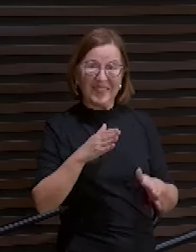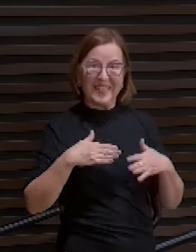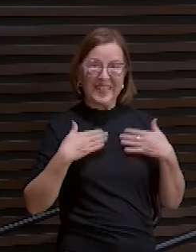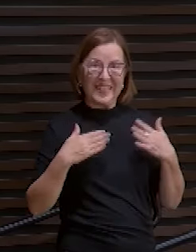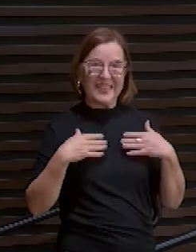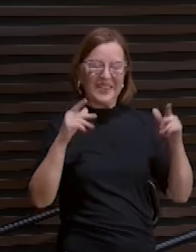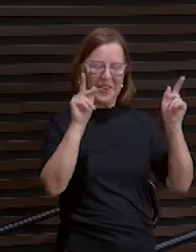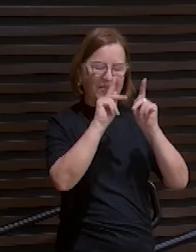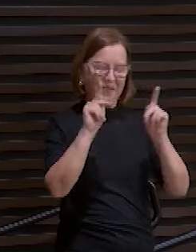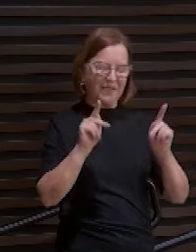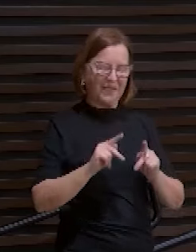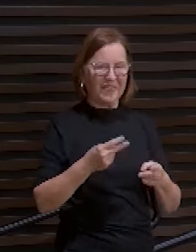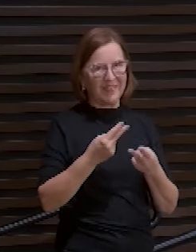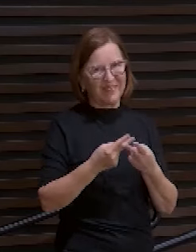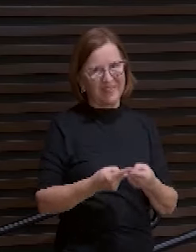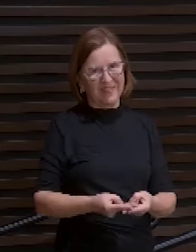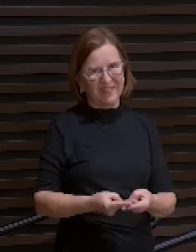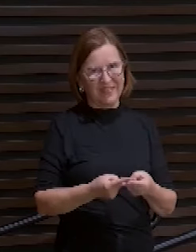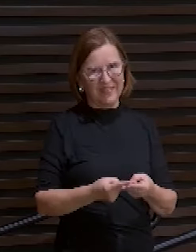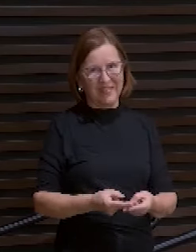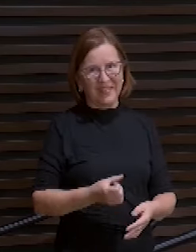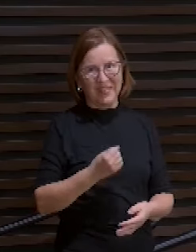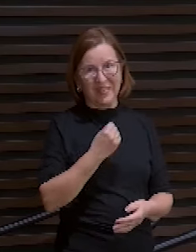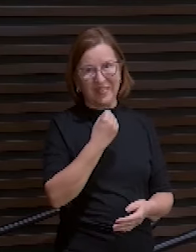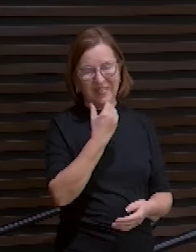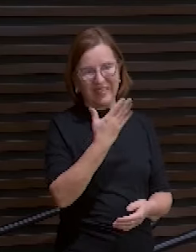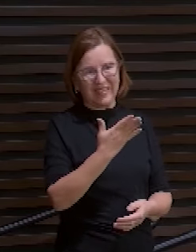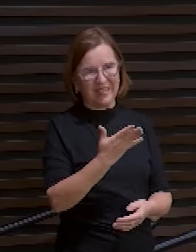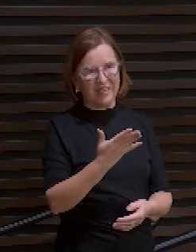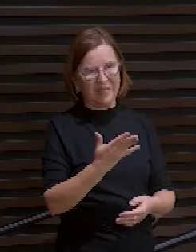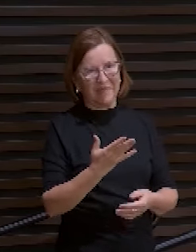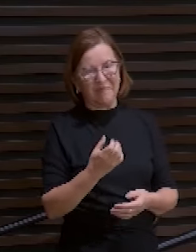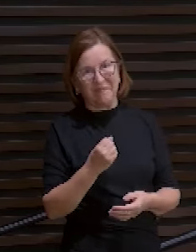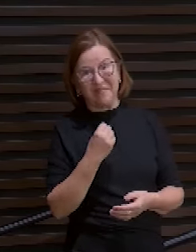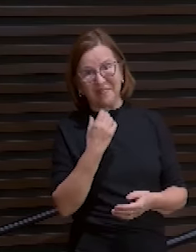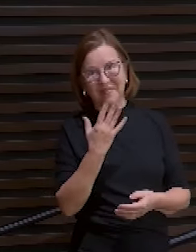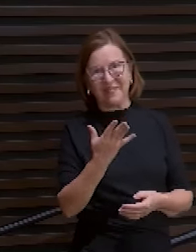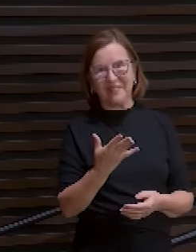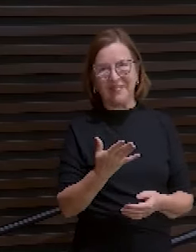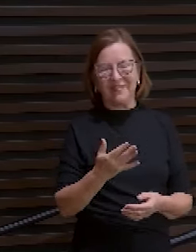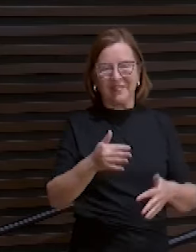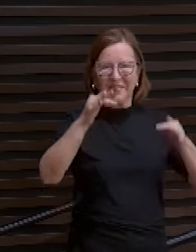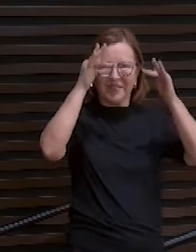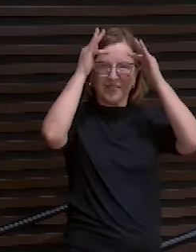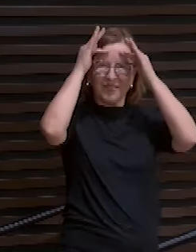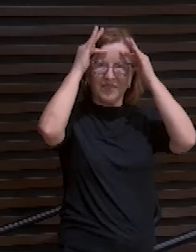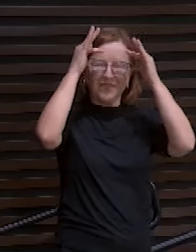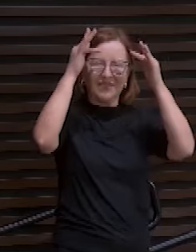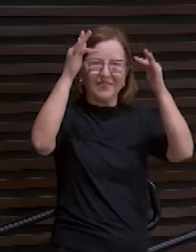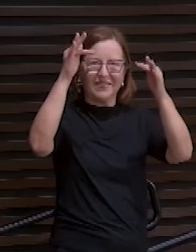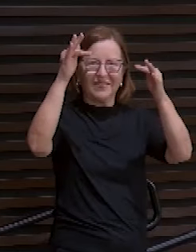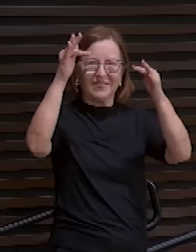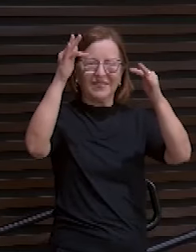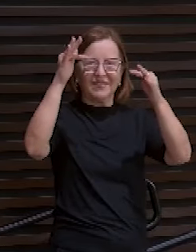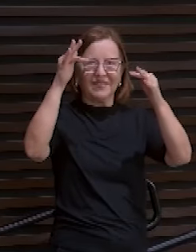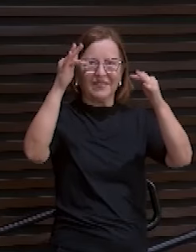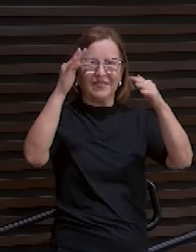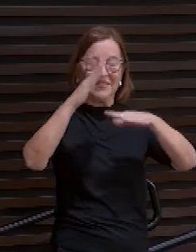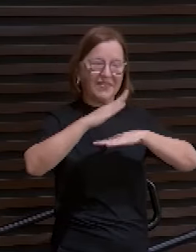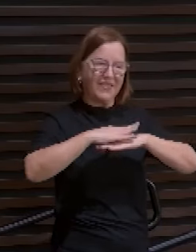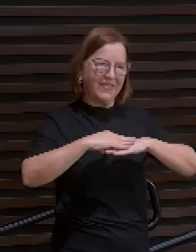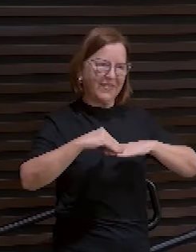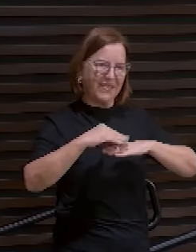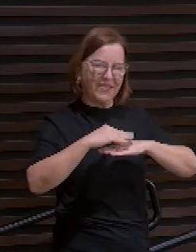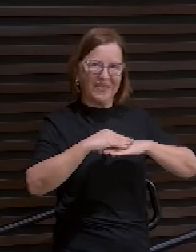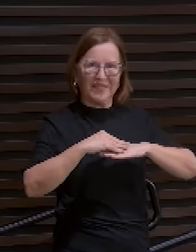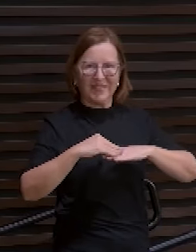alegria paz longanimidade dignidade bondade fidelidade